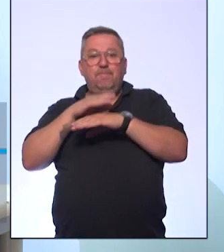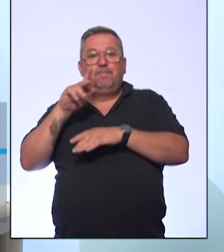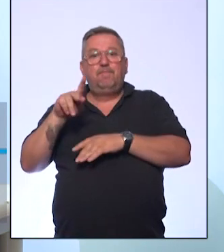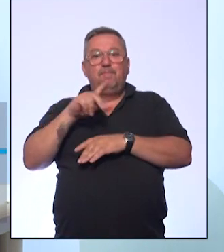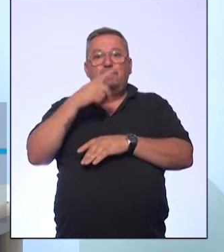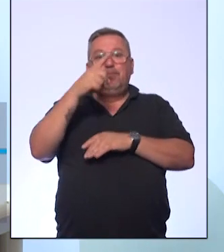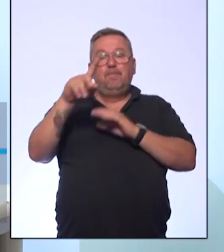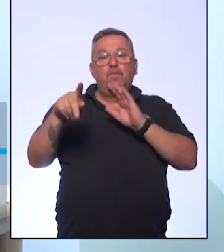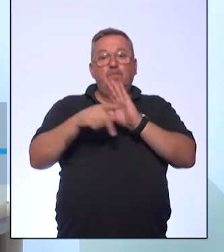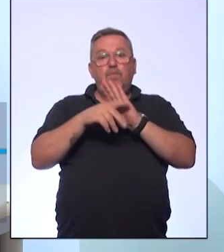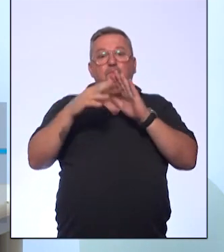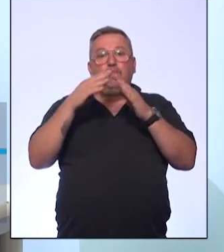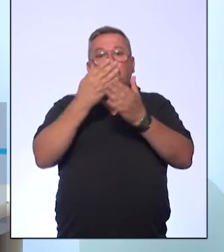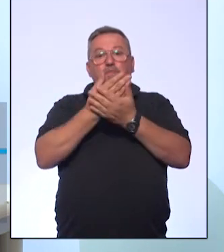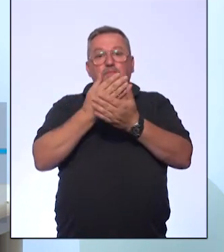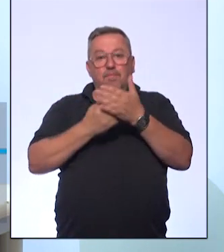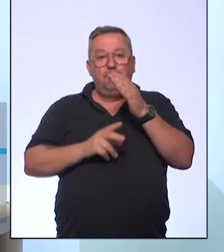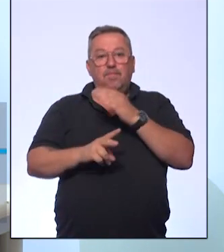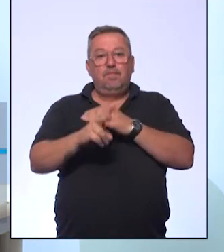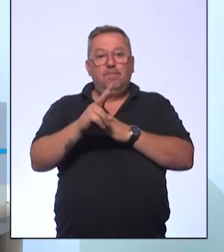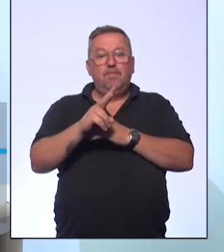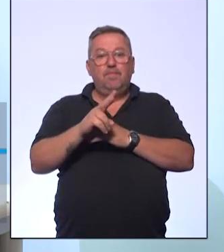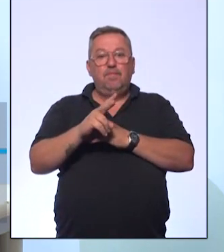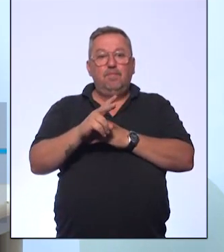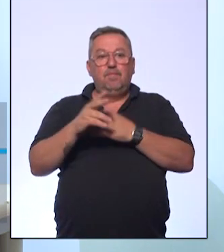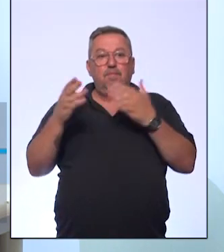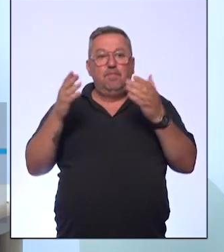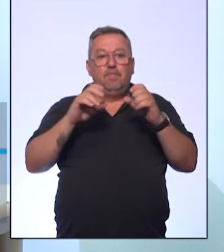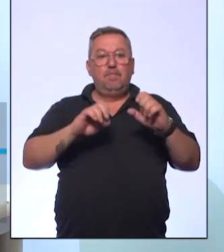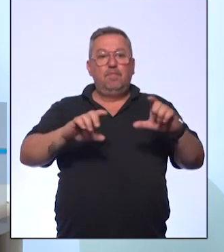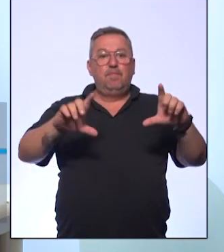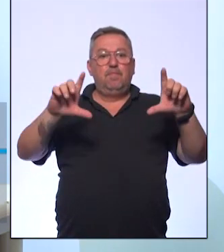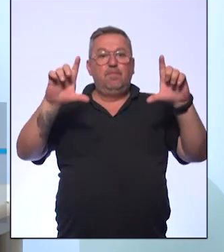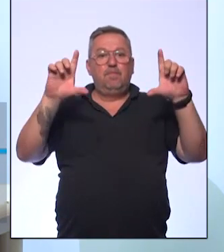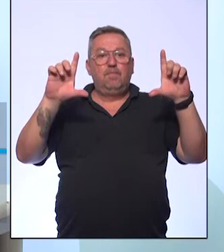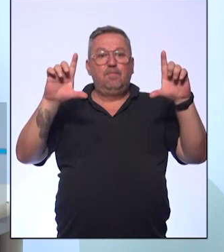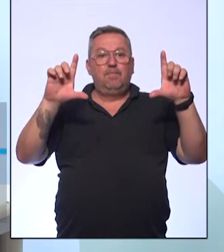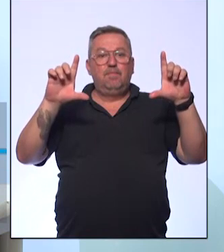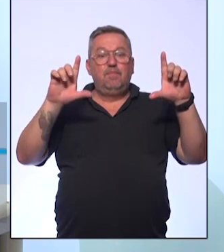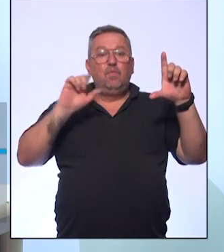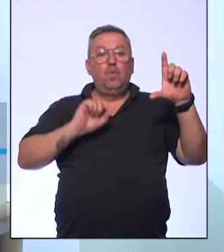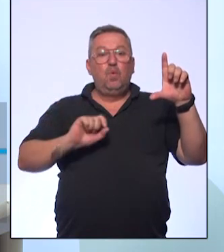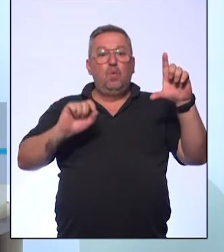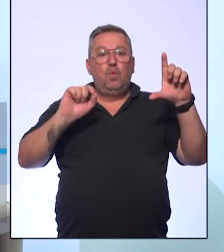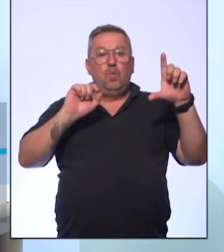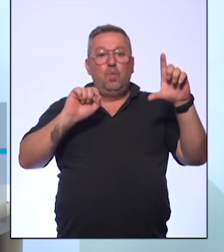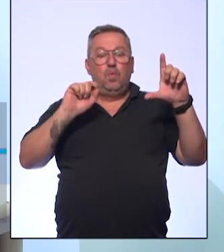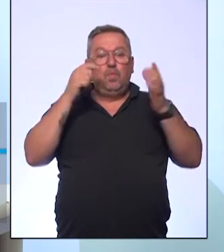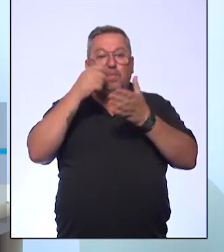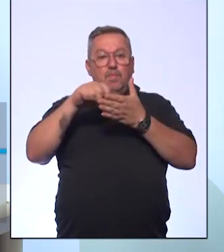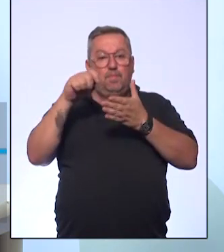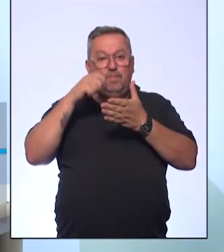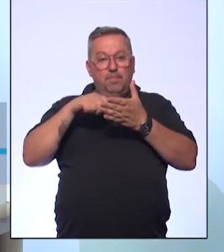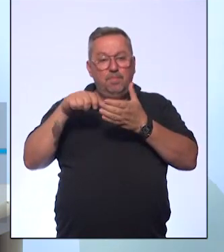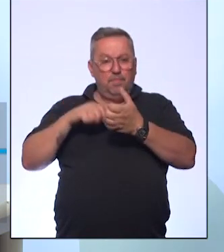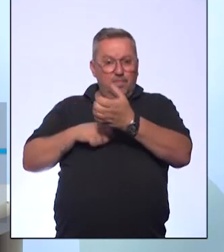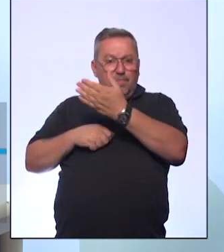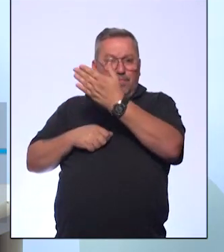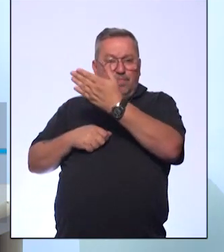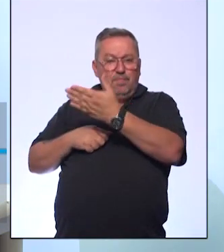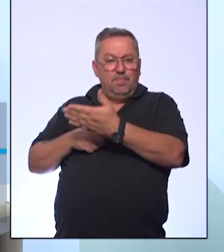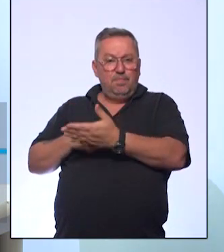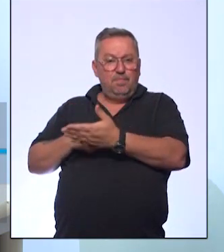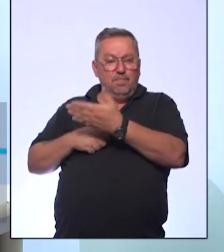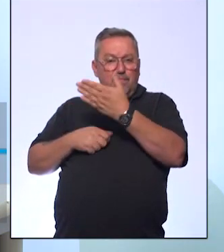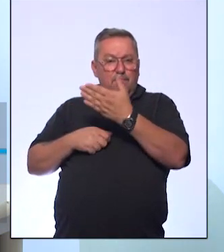professor da escola e continue o diálogo. Então, na tela agora, a gente tem uma anotação, né, quem puder anotar, quem